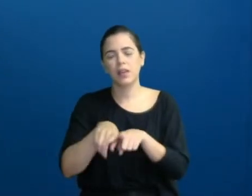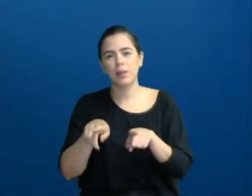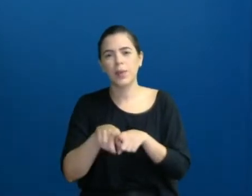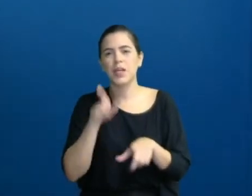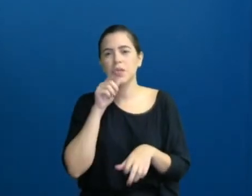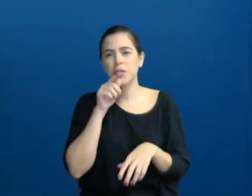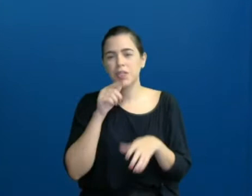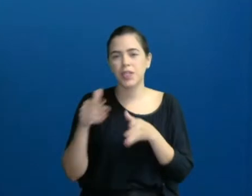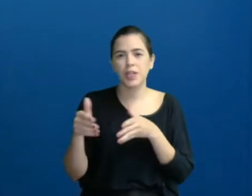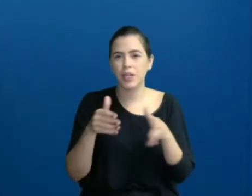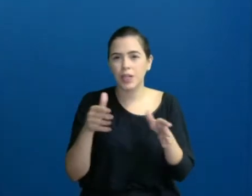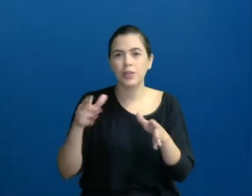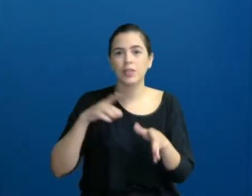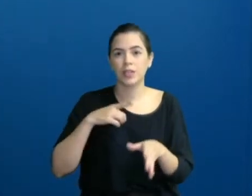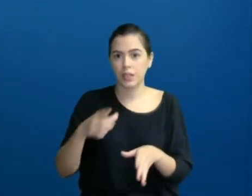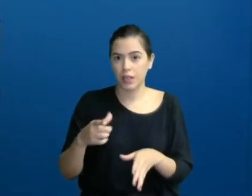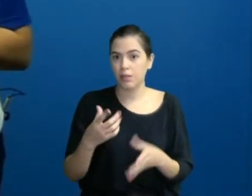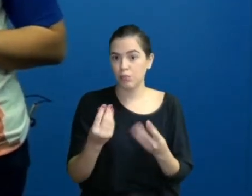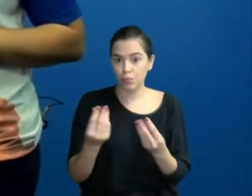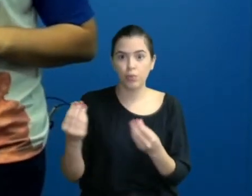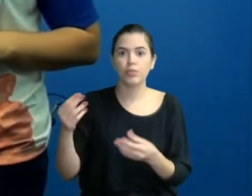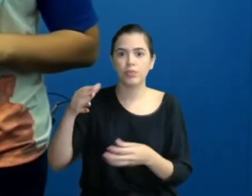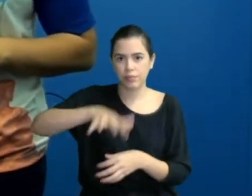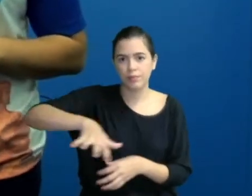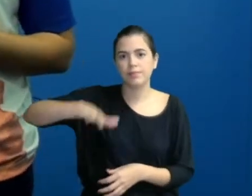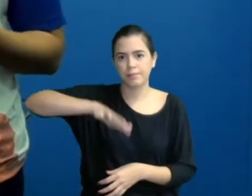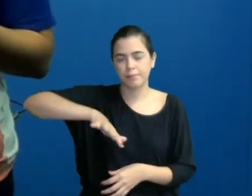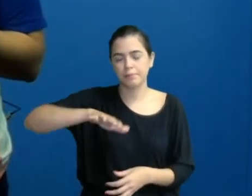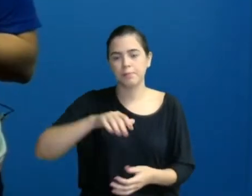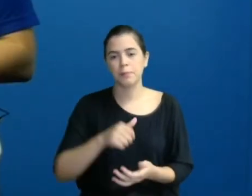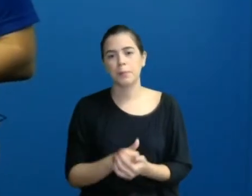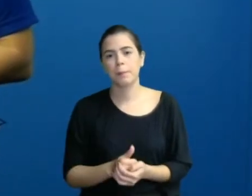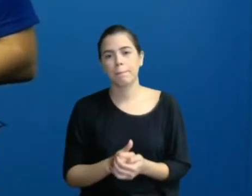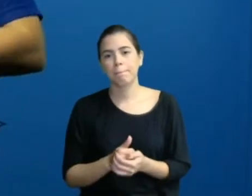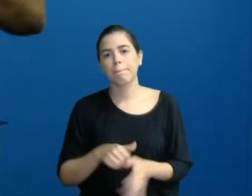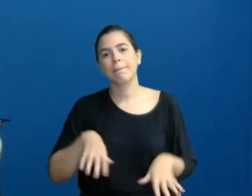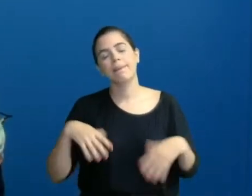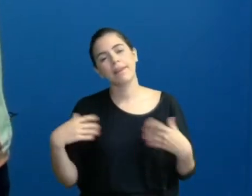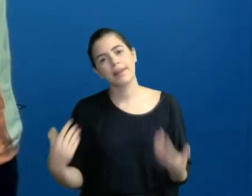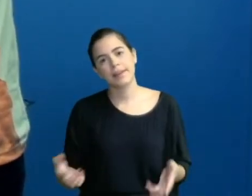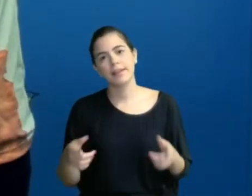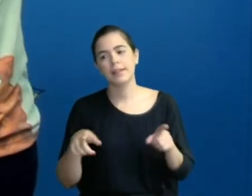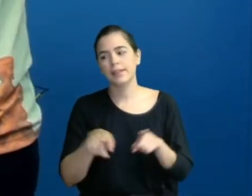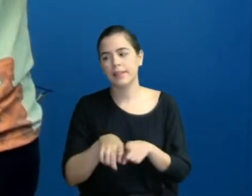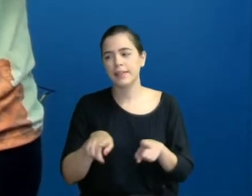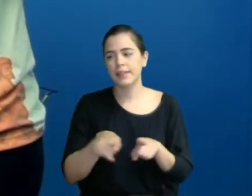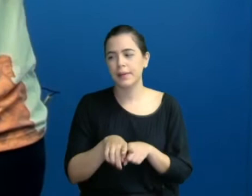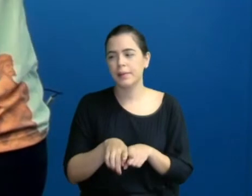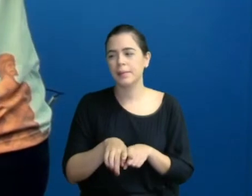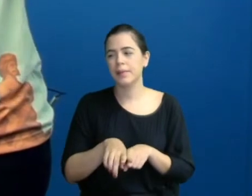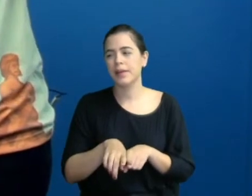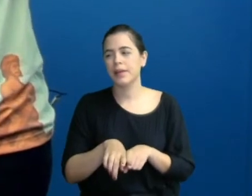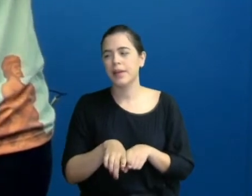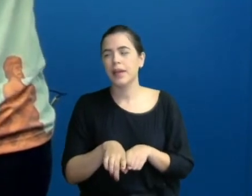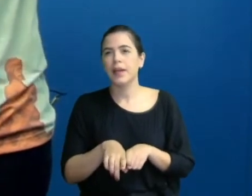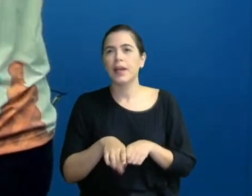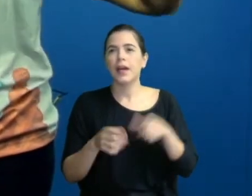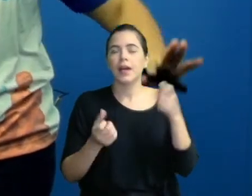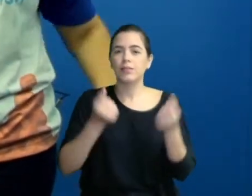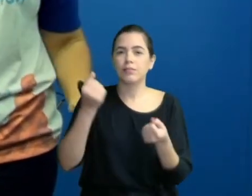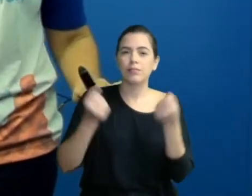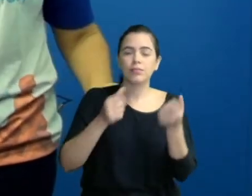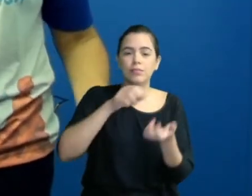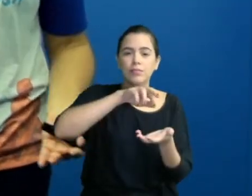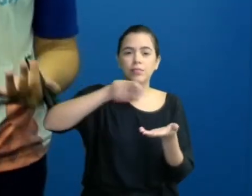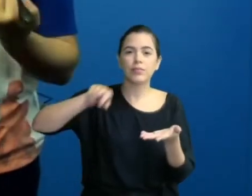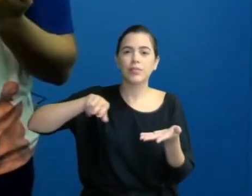muito presentes nessa região aqui. E a questão dos céus, gente, os meios de